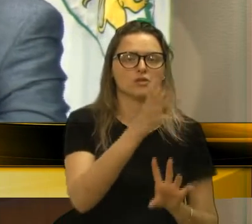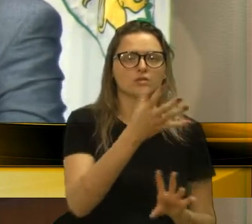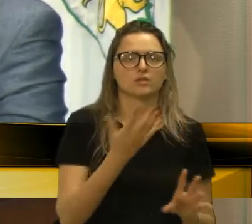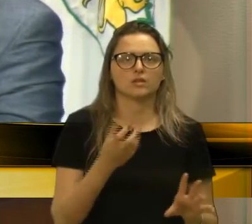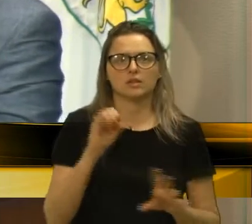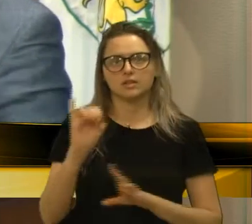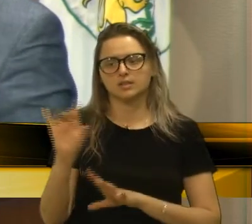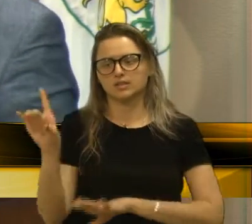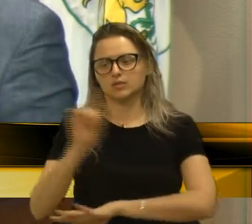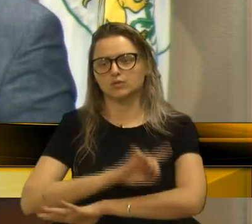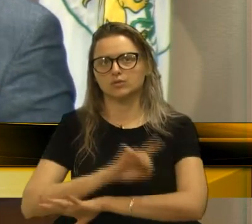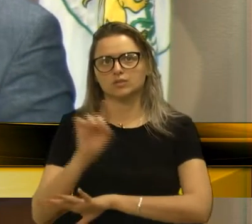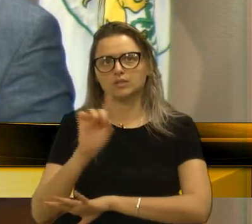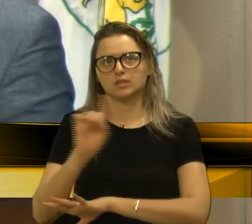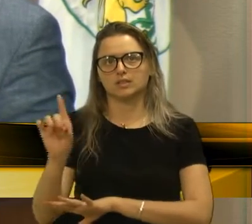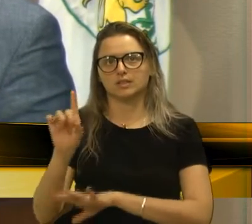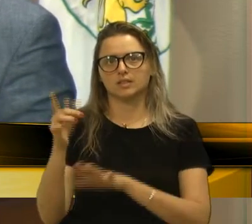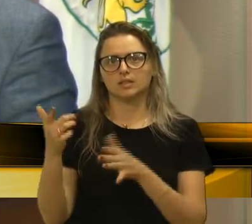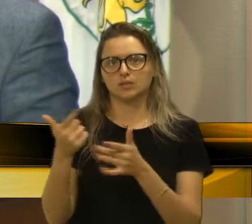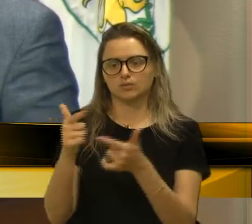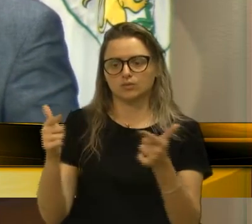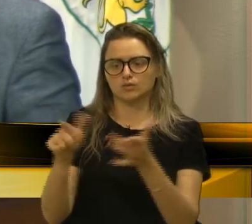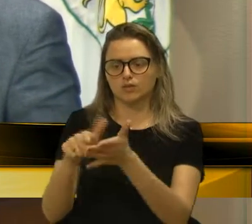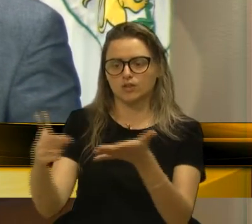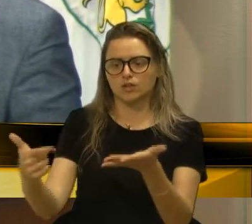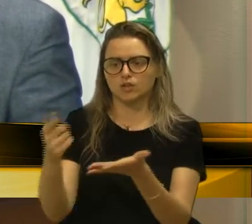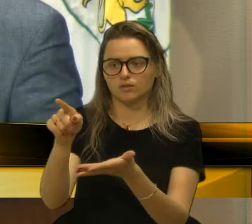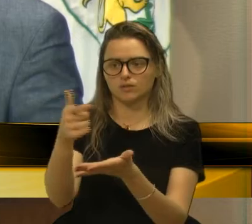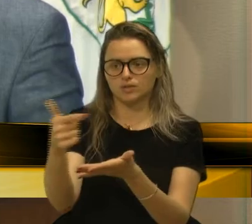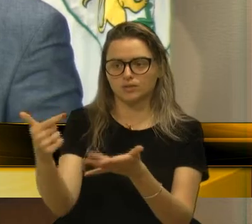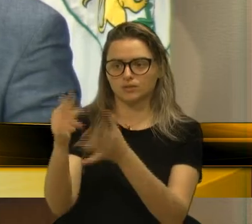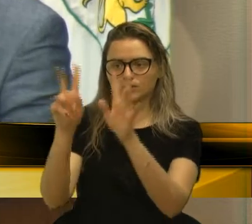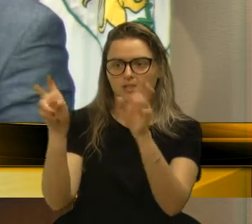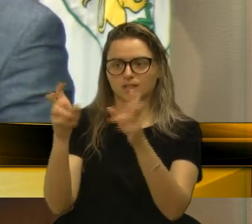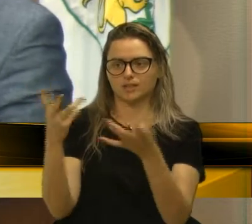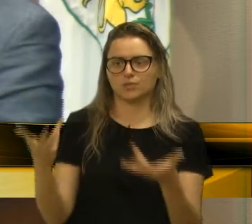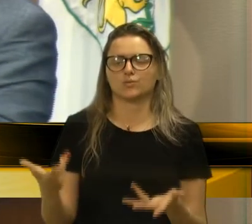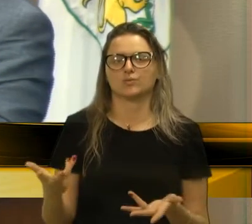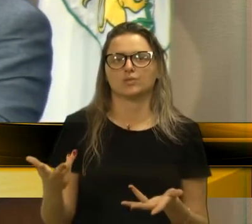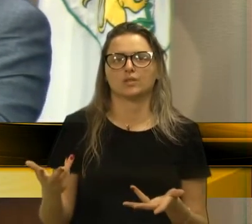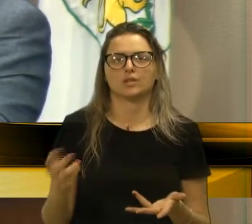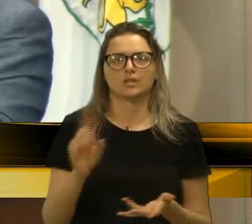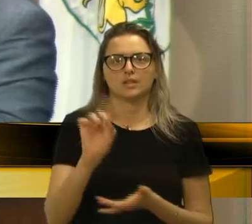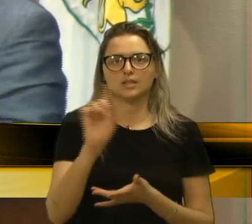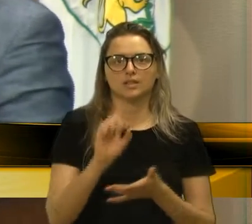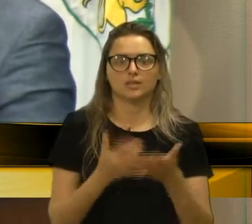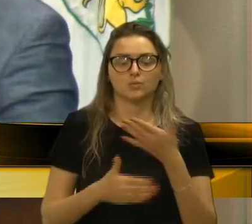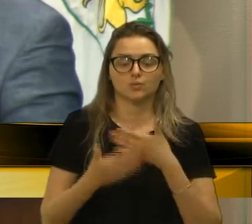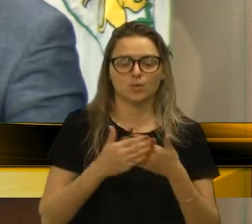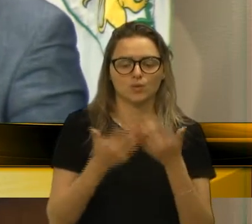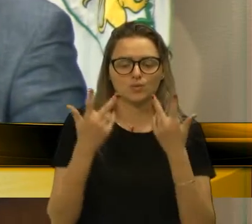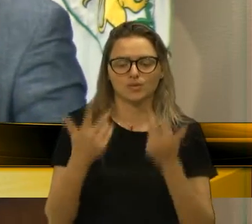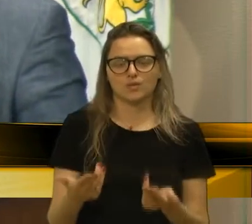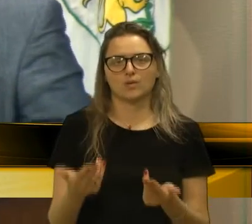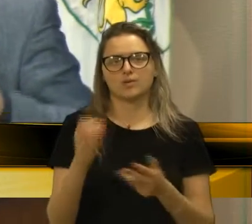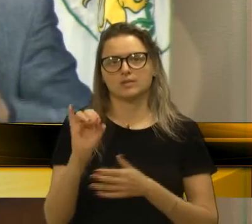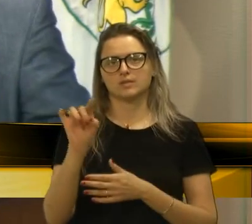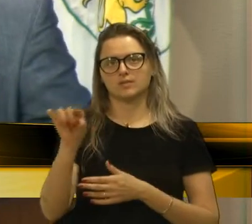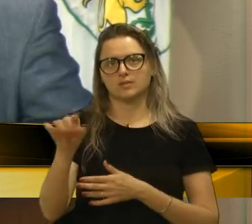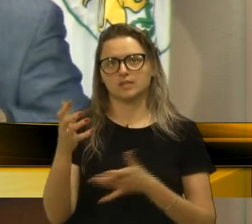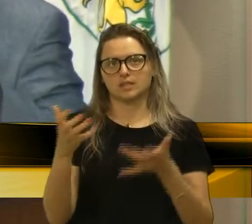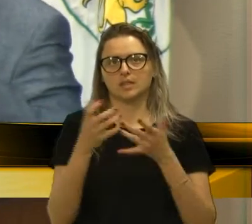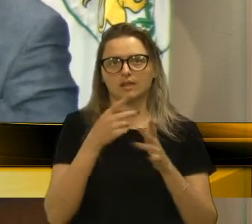um dia não sair o jornal, aí o senhor vai ficar sem assunto. Então, paute a imprensa. E não coloque todos numa vala comum, porque se o senhor quer falar de um